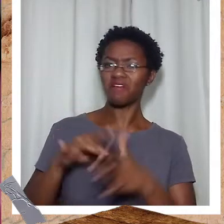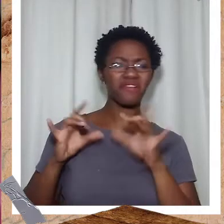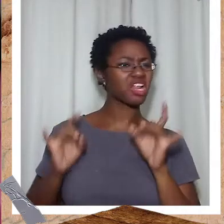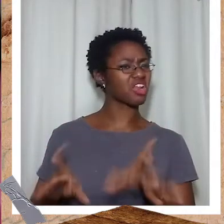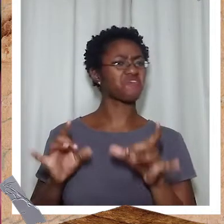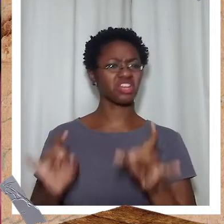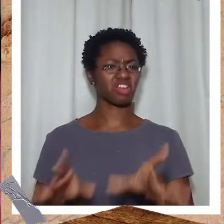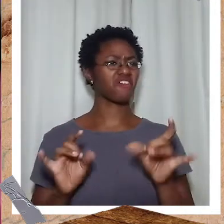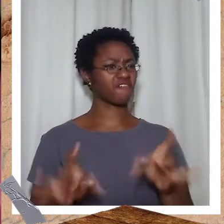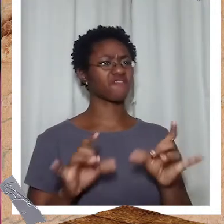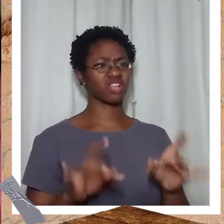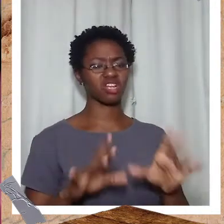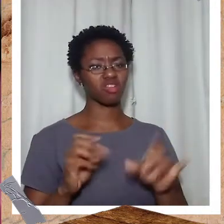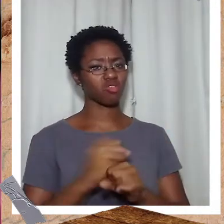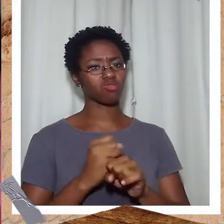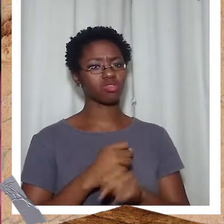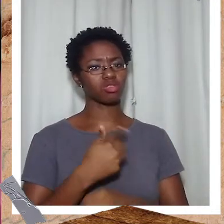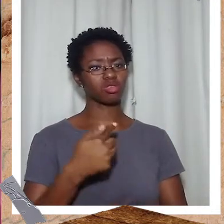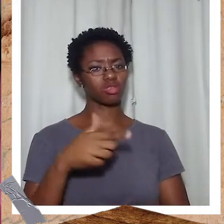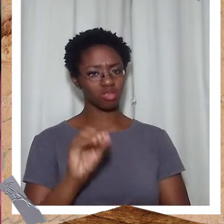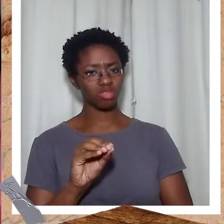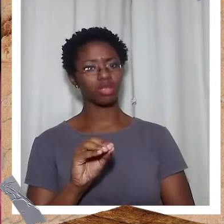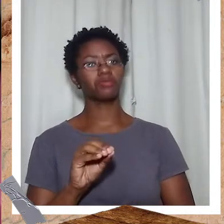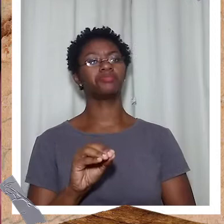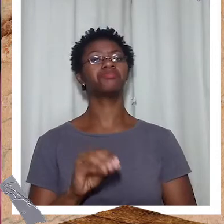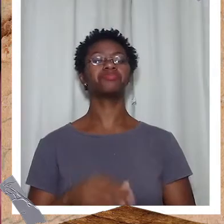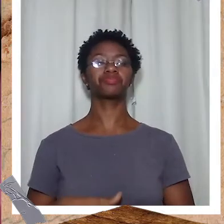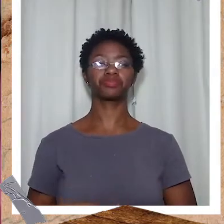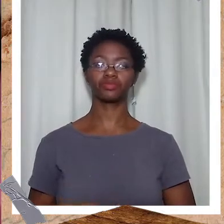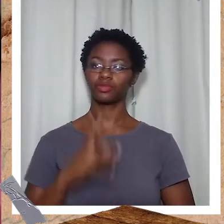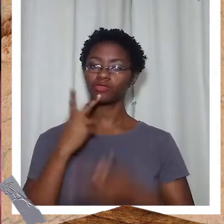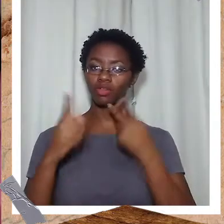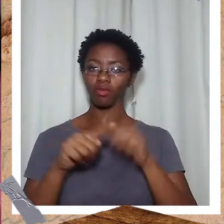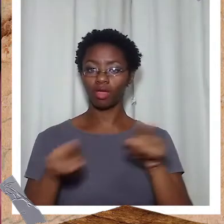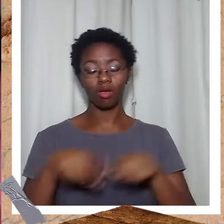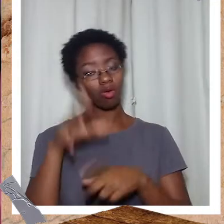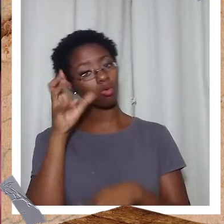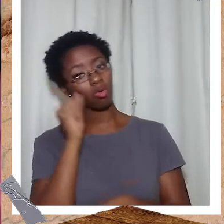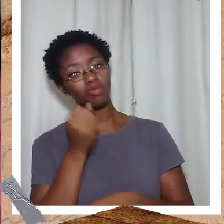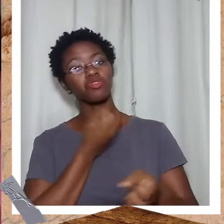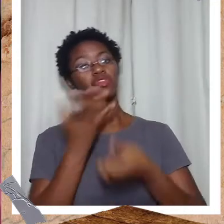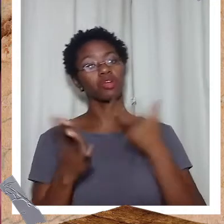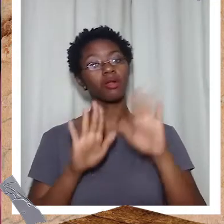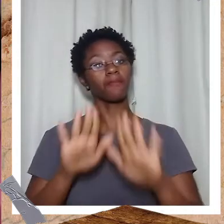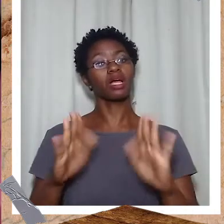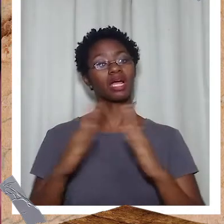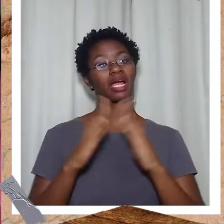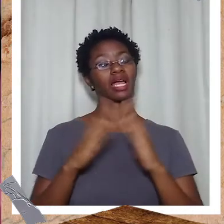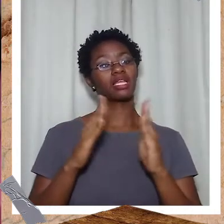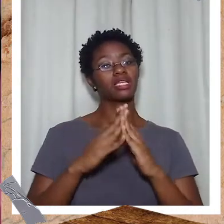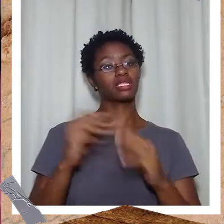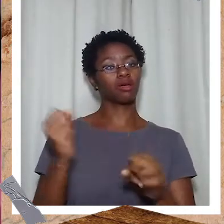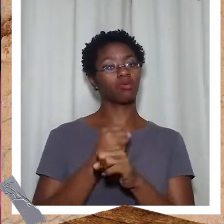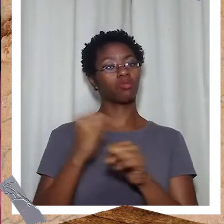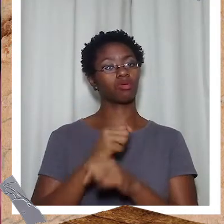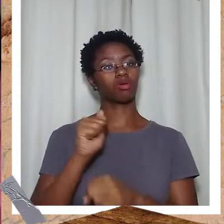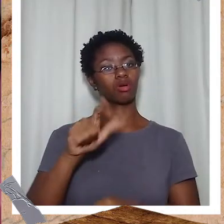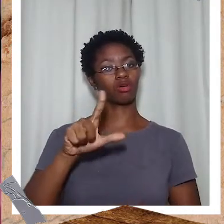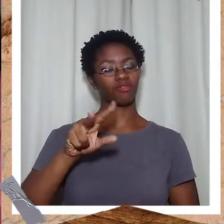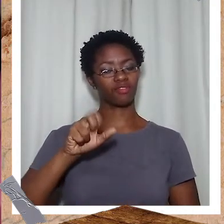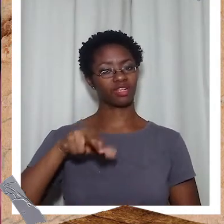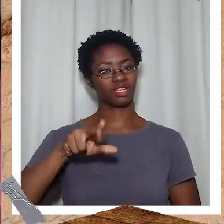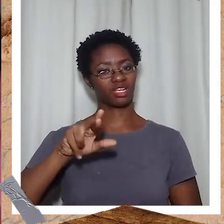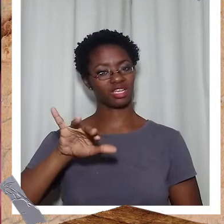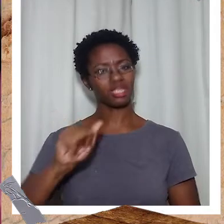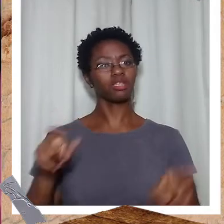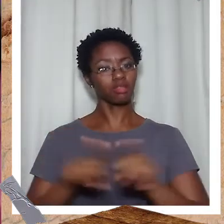né, vivendo na década de 60, aí a gente fala do Quarto Despejo, mas a Casa de Alvenaria também foi muito bem sucedido, foi o livro que